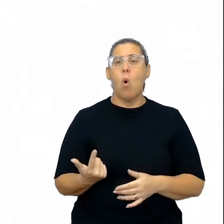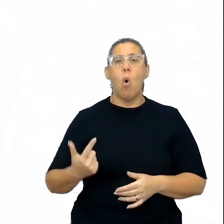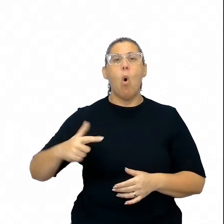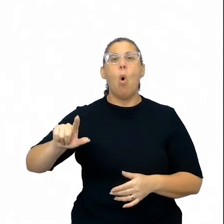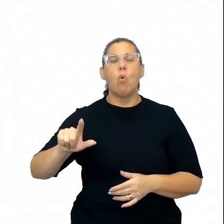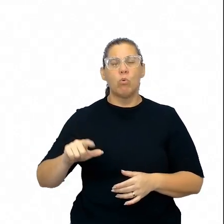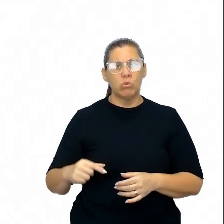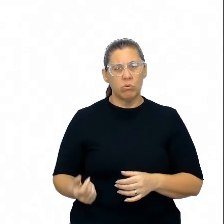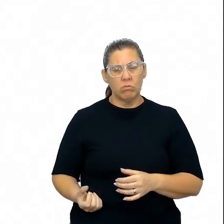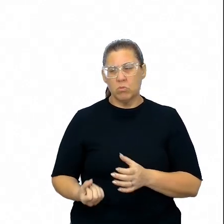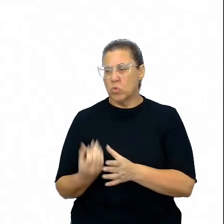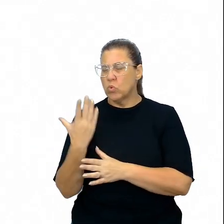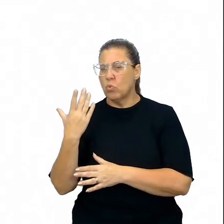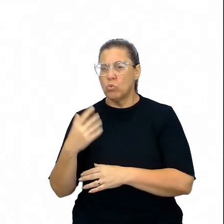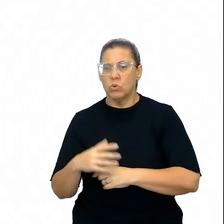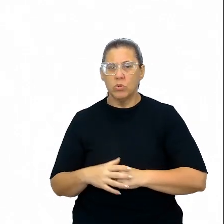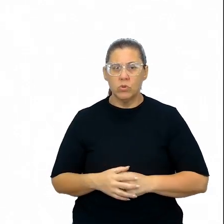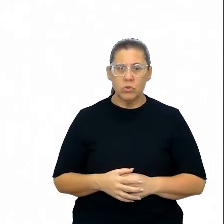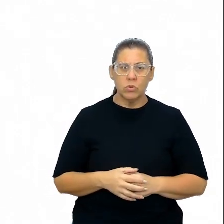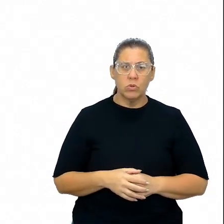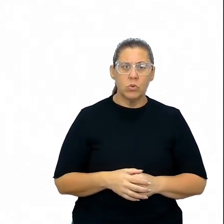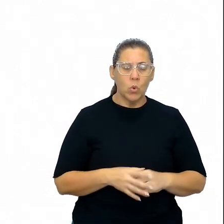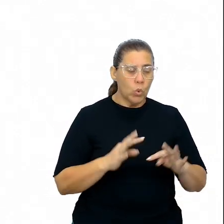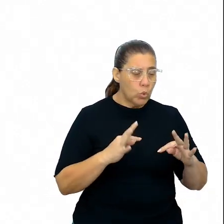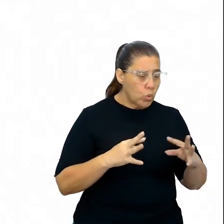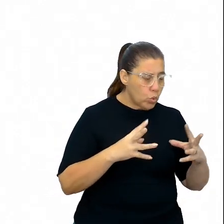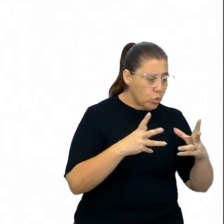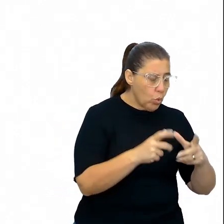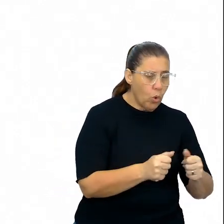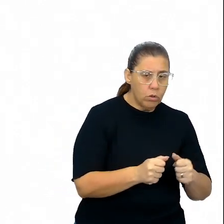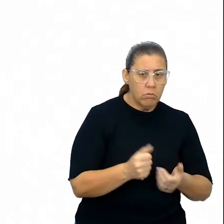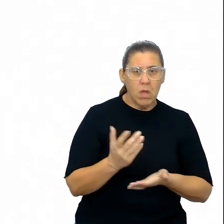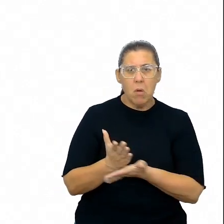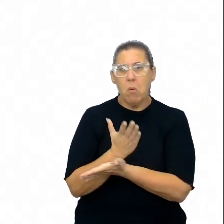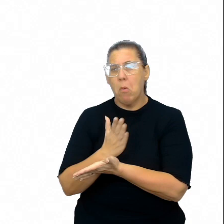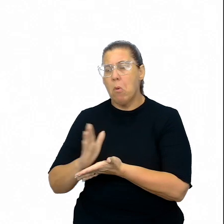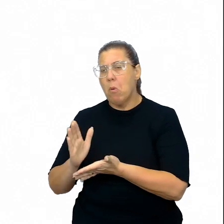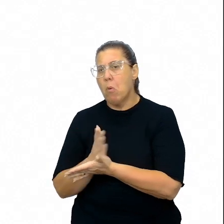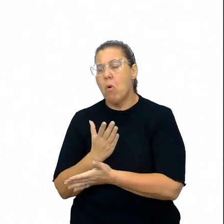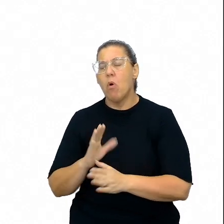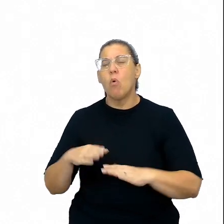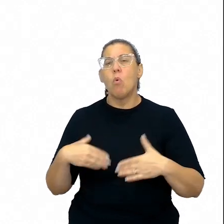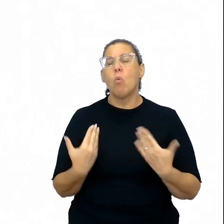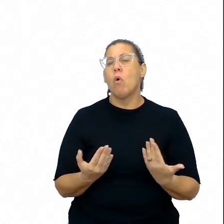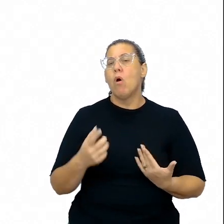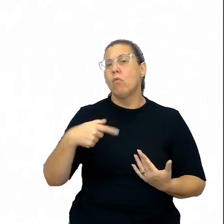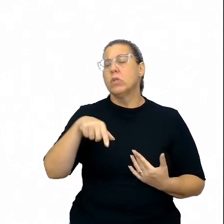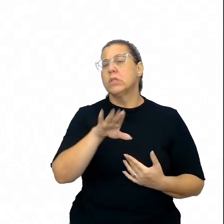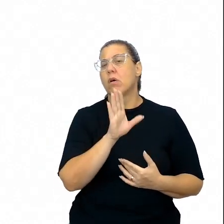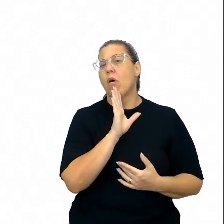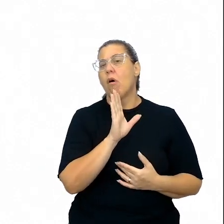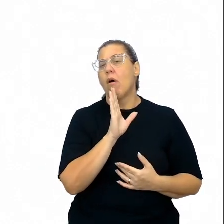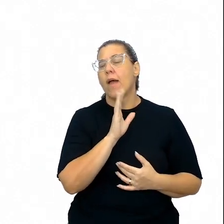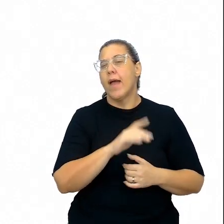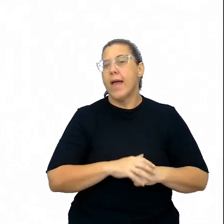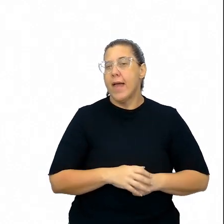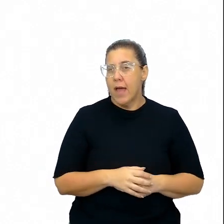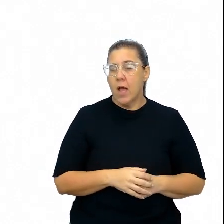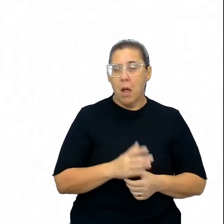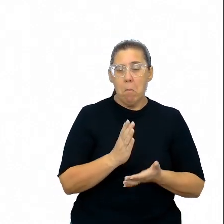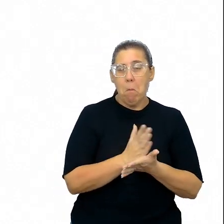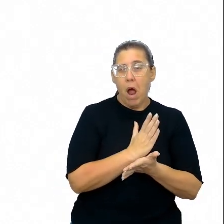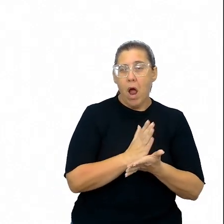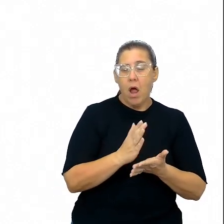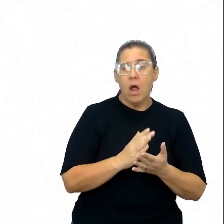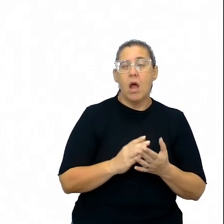que aparecem, né? A parte e o todo. Quais outros significados você, professor, conhece, além do significado parte e